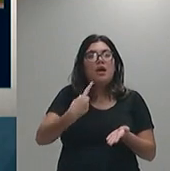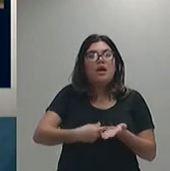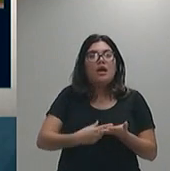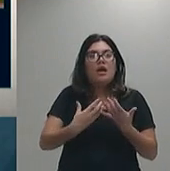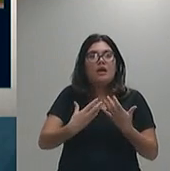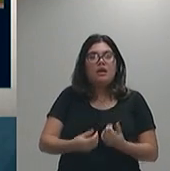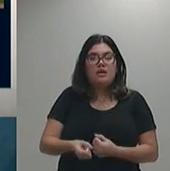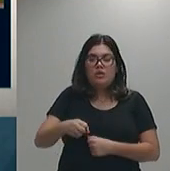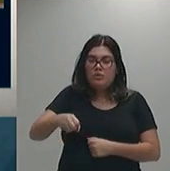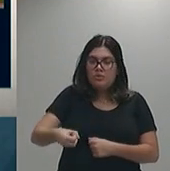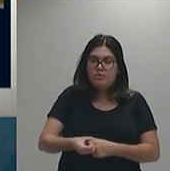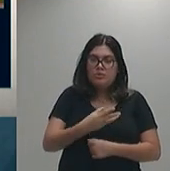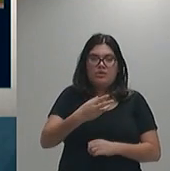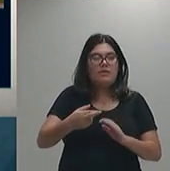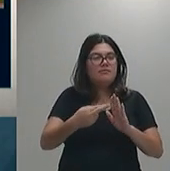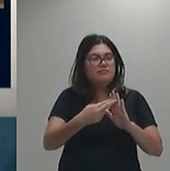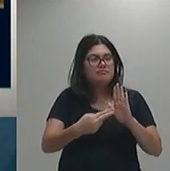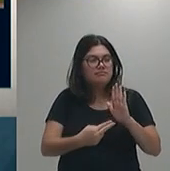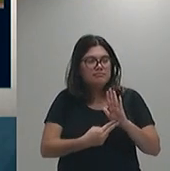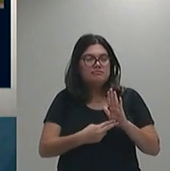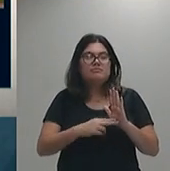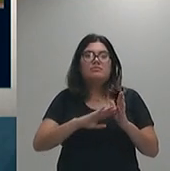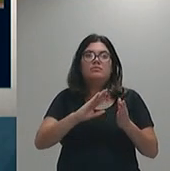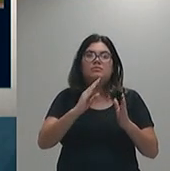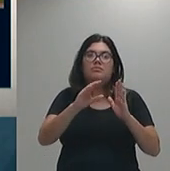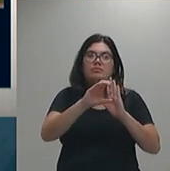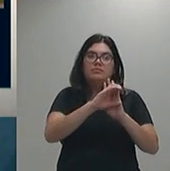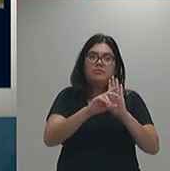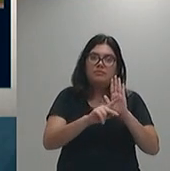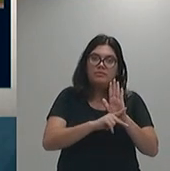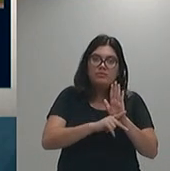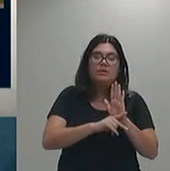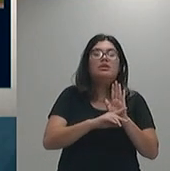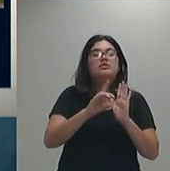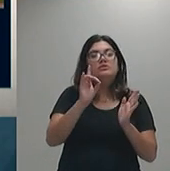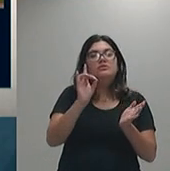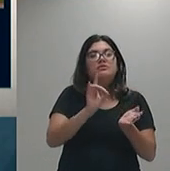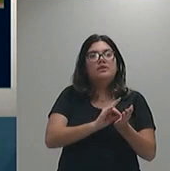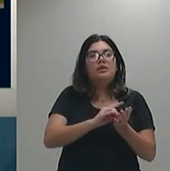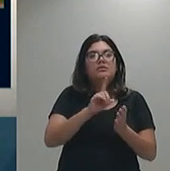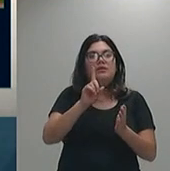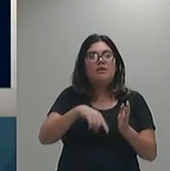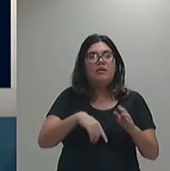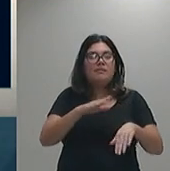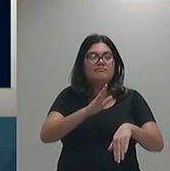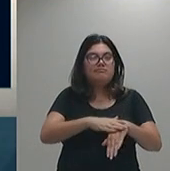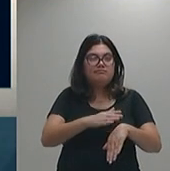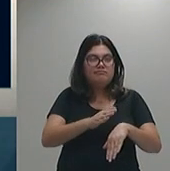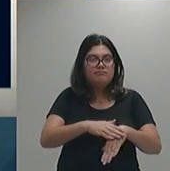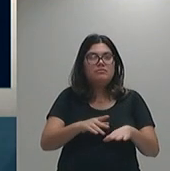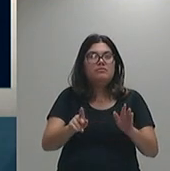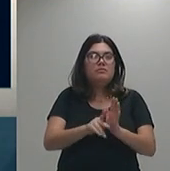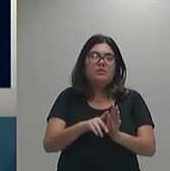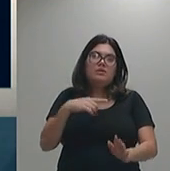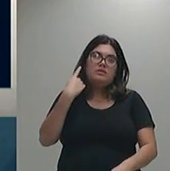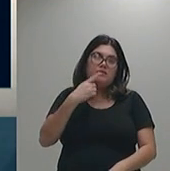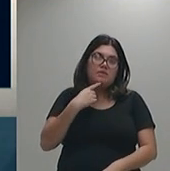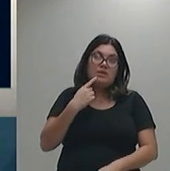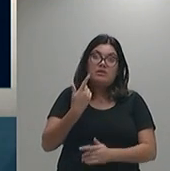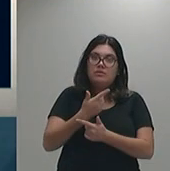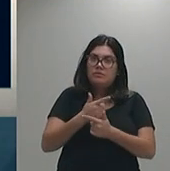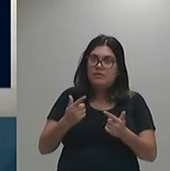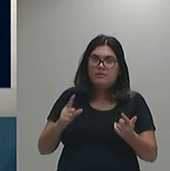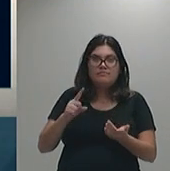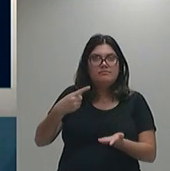pelo novo Código de Processo Civil de que esse direito é realmente autônomo do advogado sem embargo de